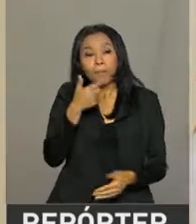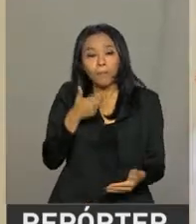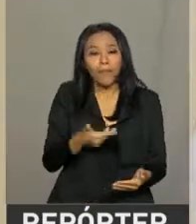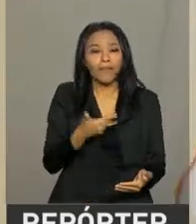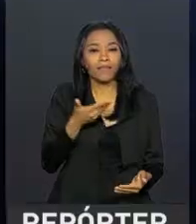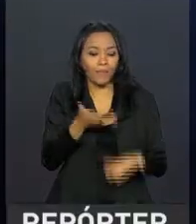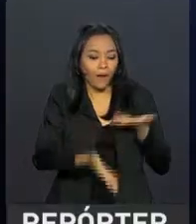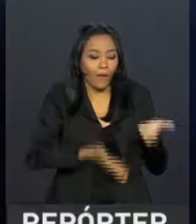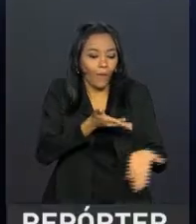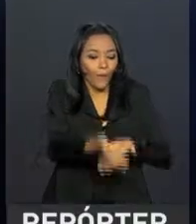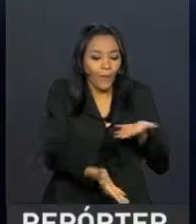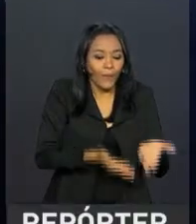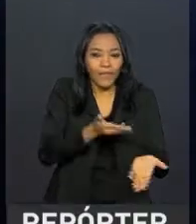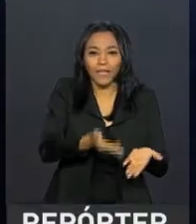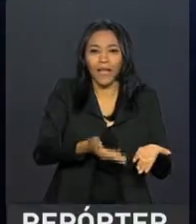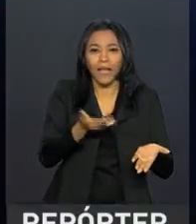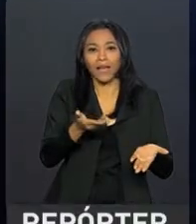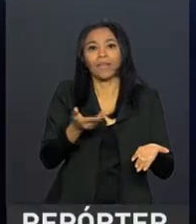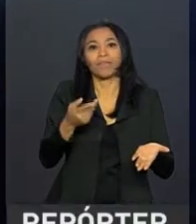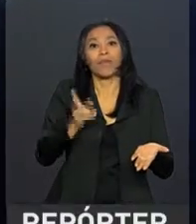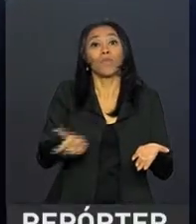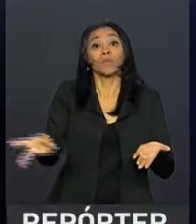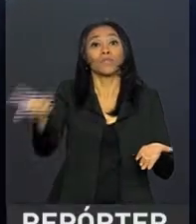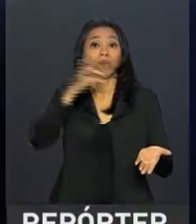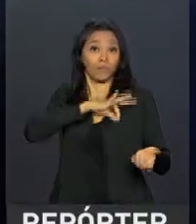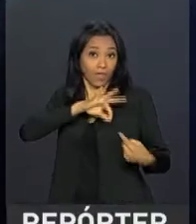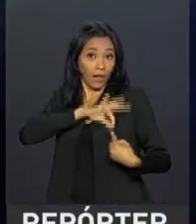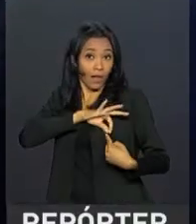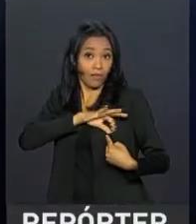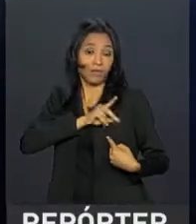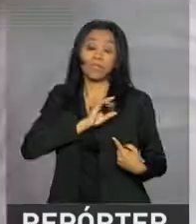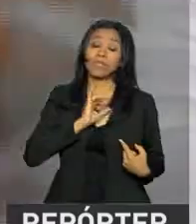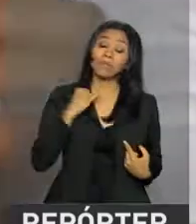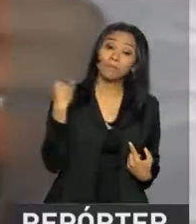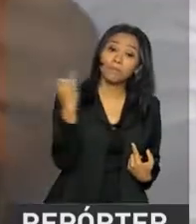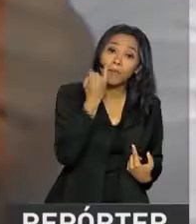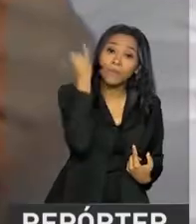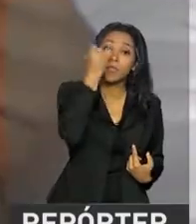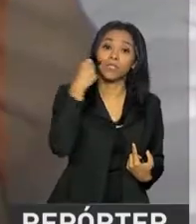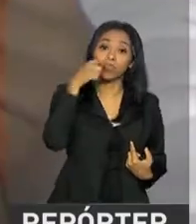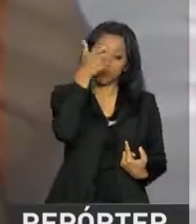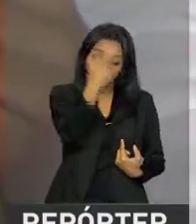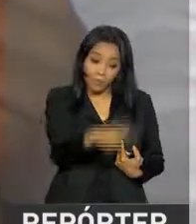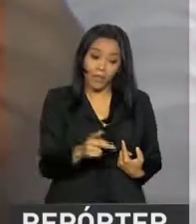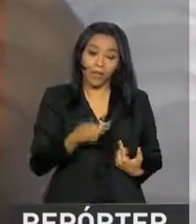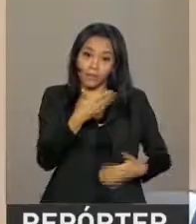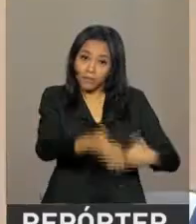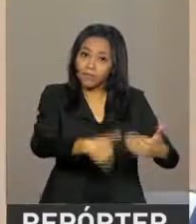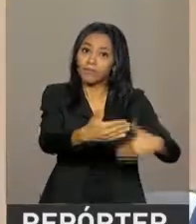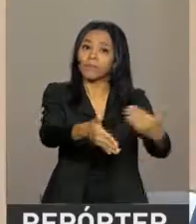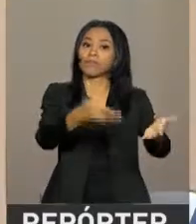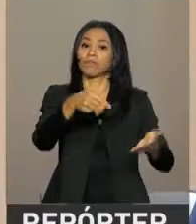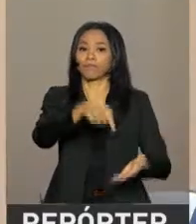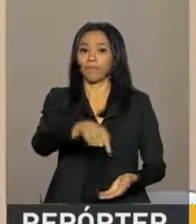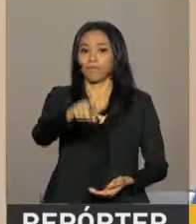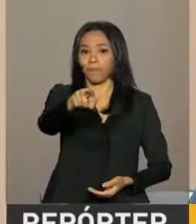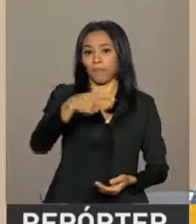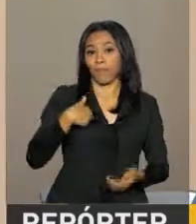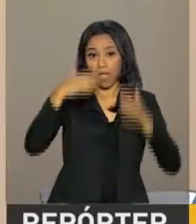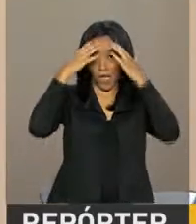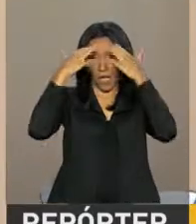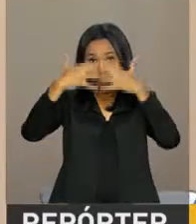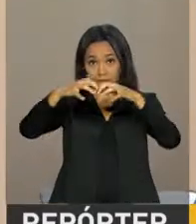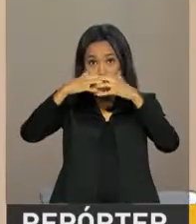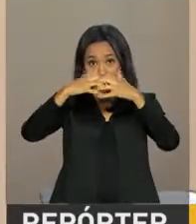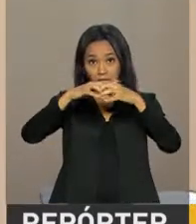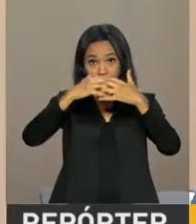dos meninos sem deixar de receber a renda é fundamental para o desenvolvimento dos pequenos a neurociência já fala